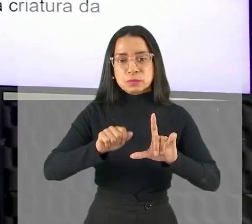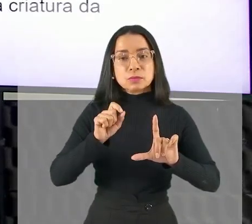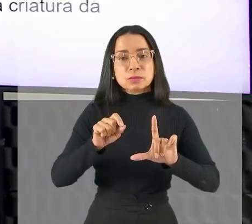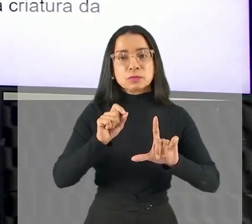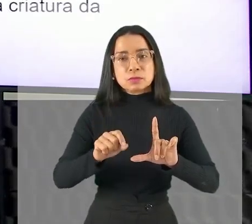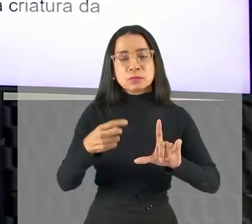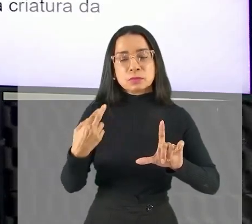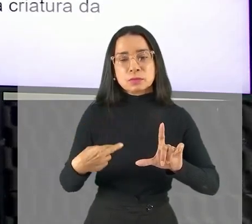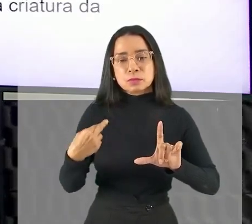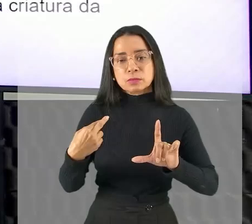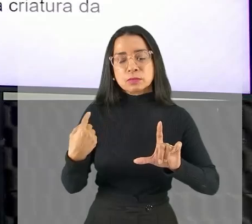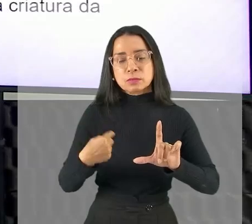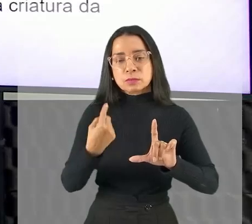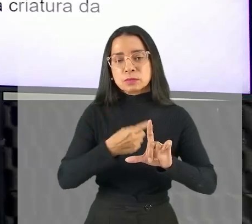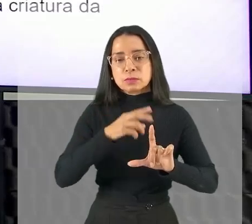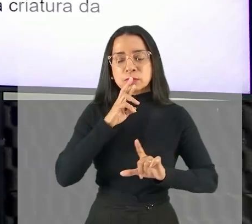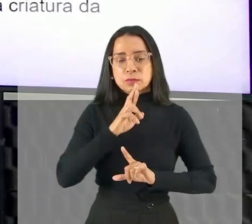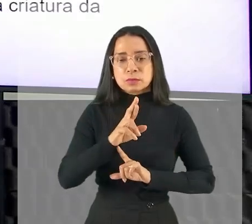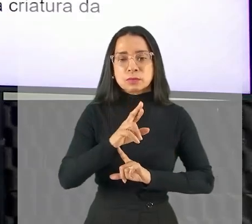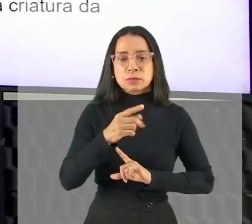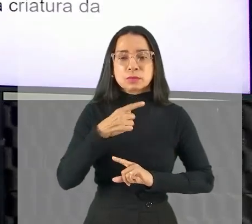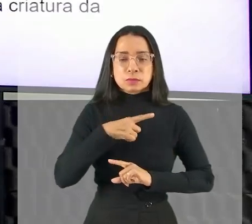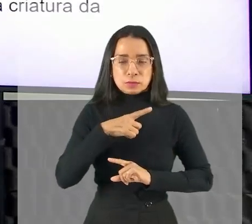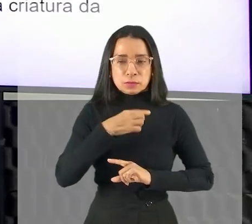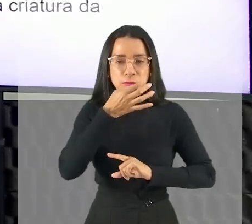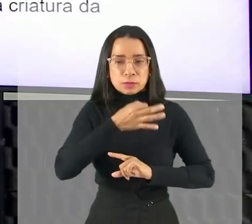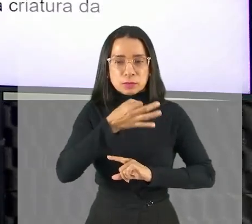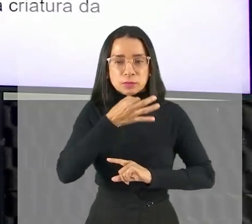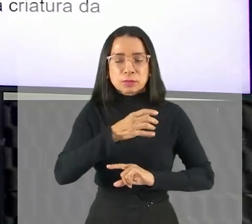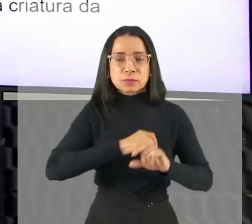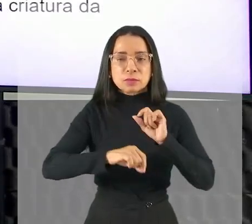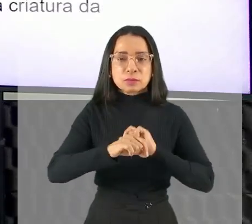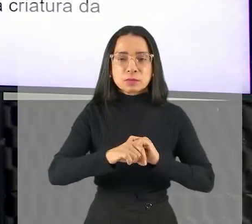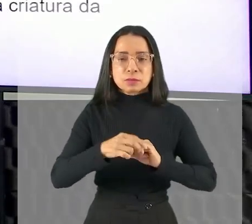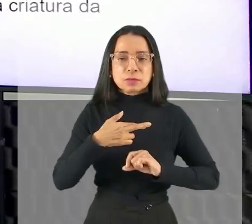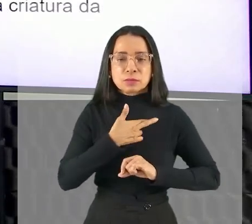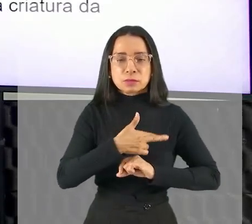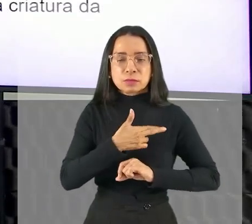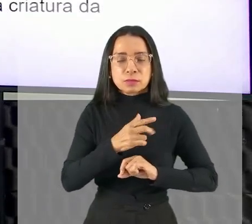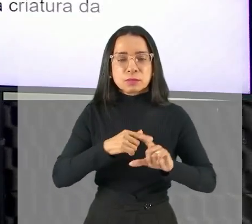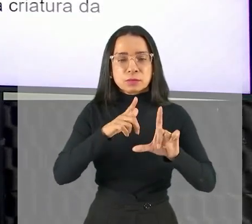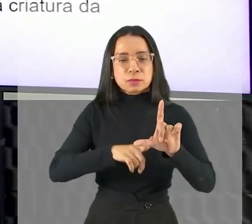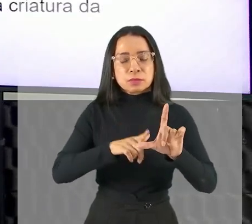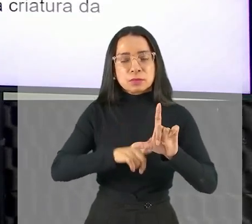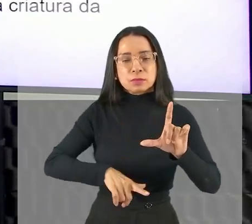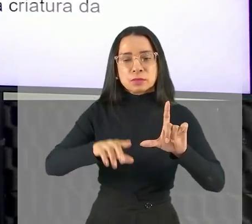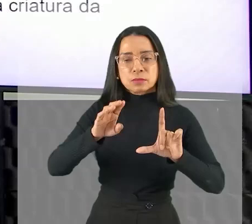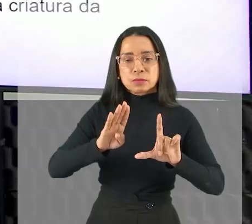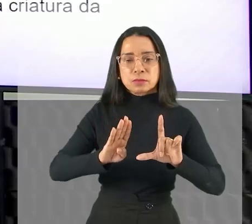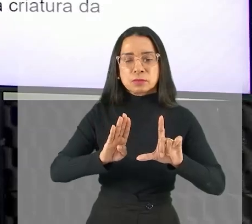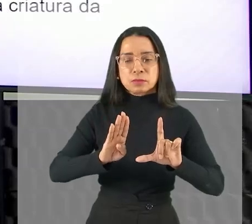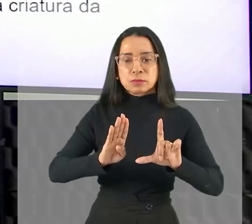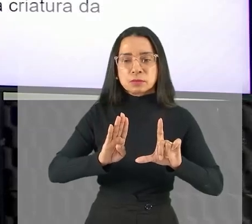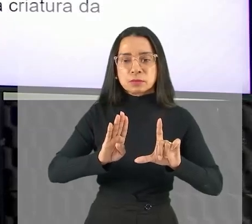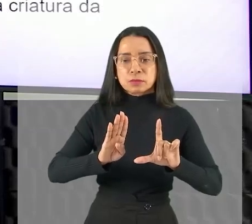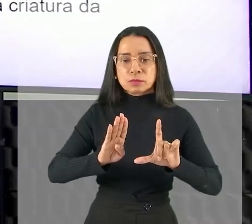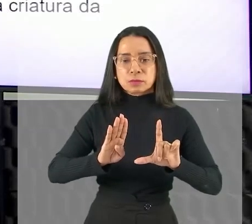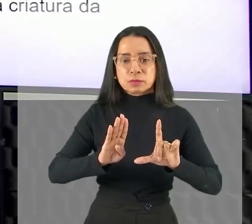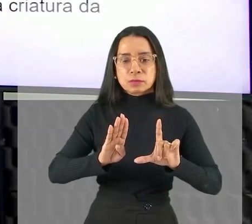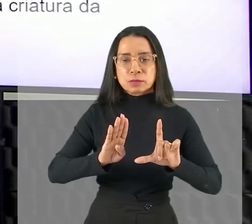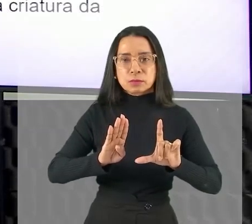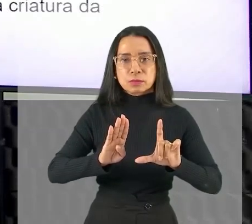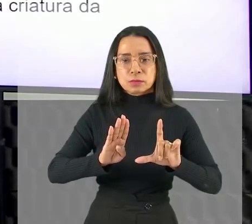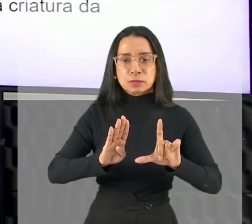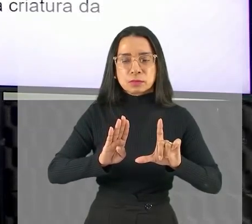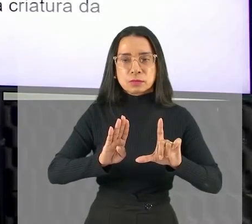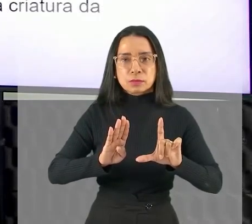nosso gabarito? Aqui a gente verifica uma crítica ao romantismo? Alternativa B. Era talvez a mais atrevida criatura